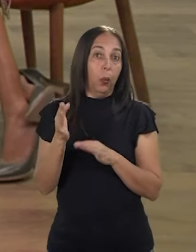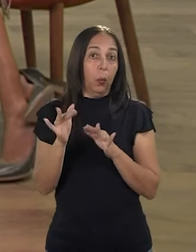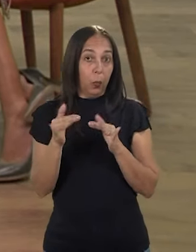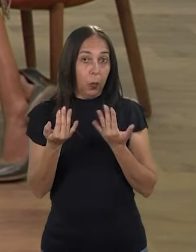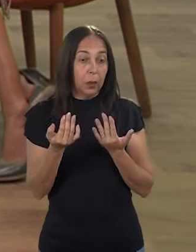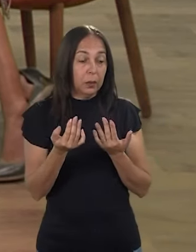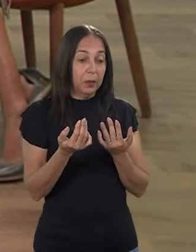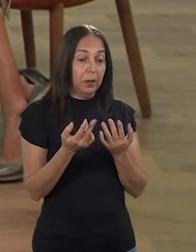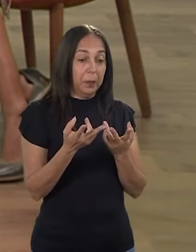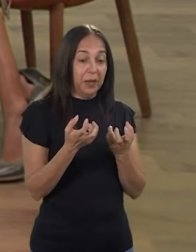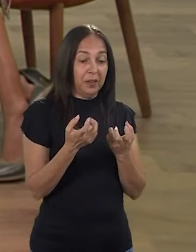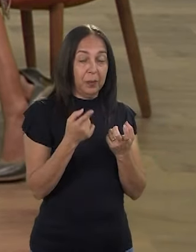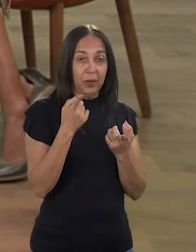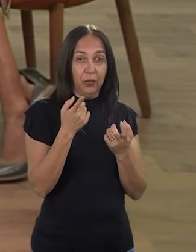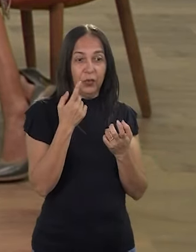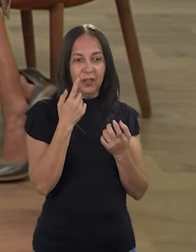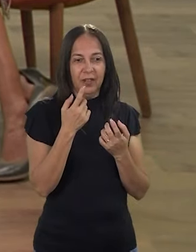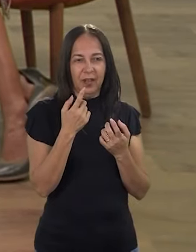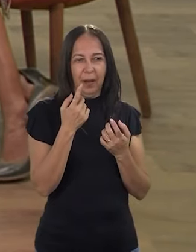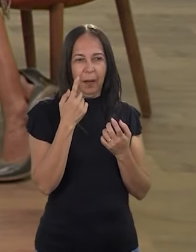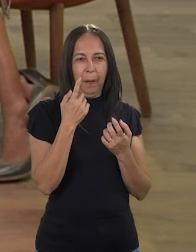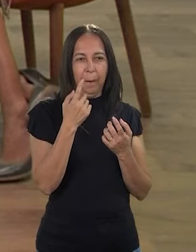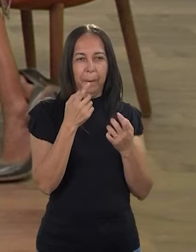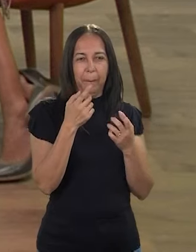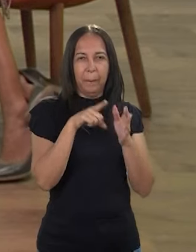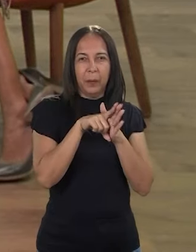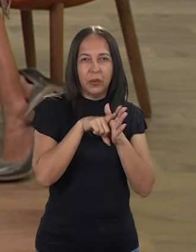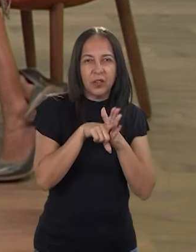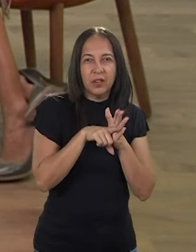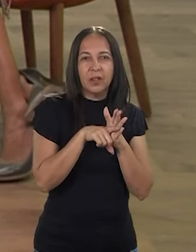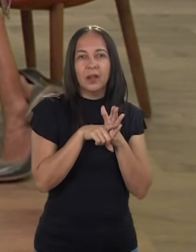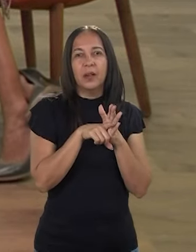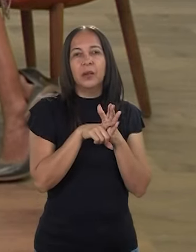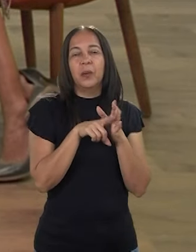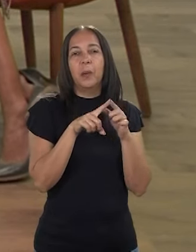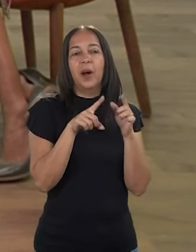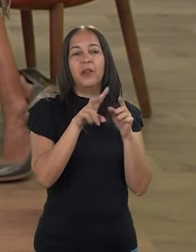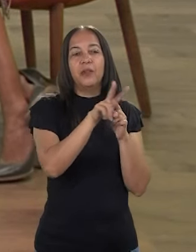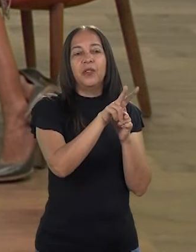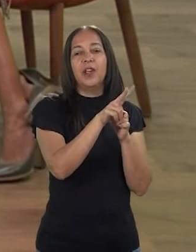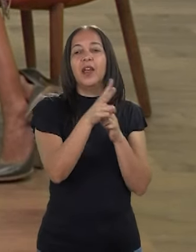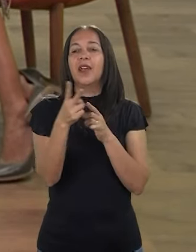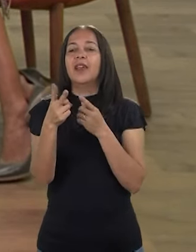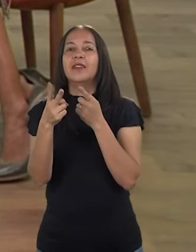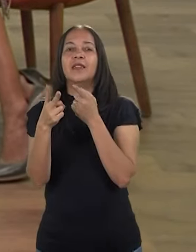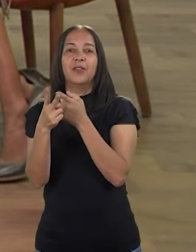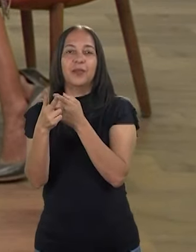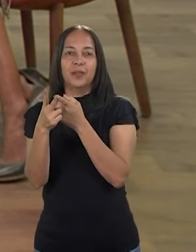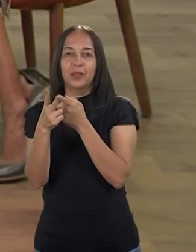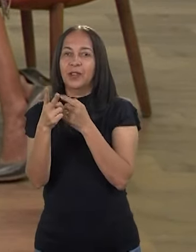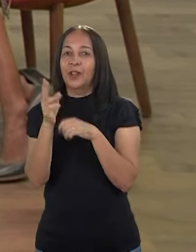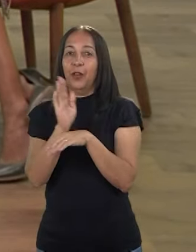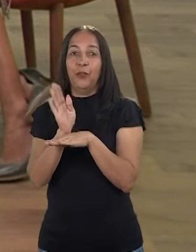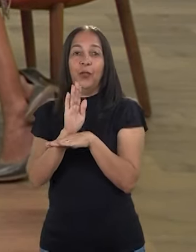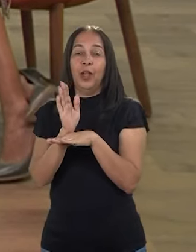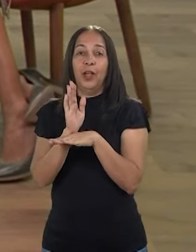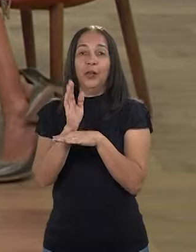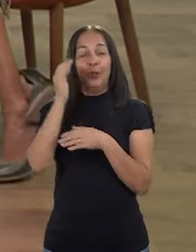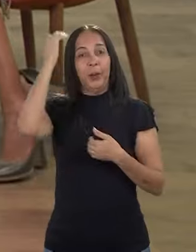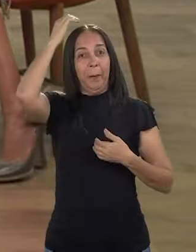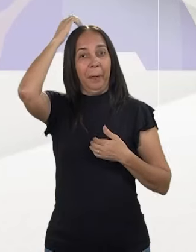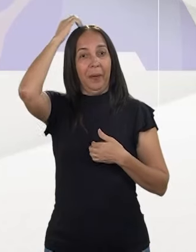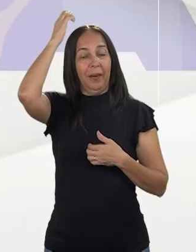quando ele identifica que você está acompanhando mas sugere ó já que você tá vendo isso ver esses vídeos de macacos Como já aconteceu em diversas